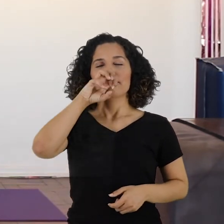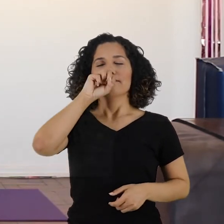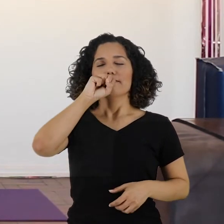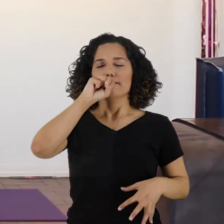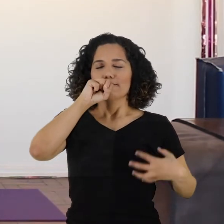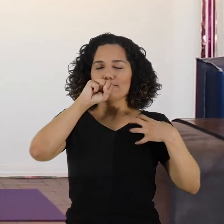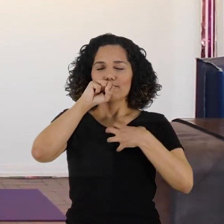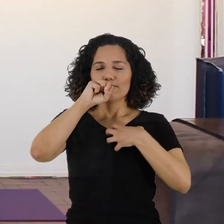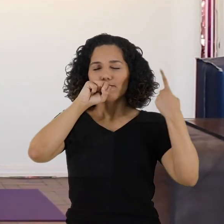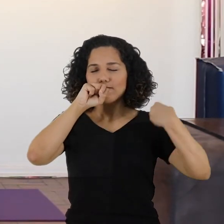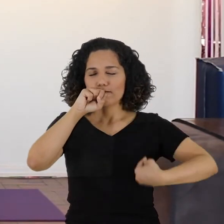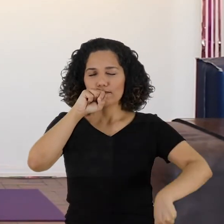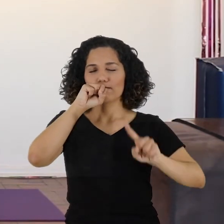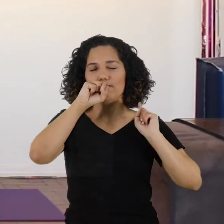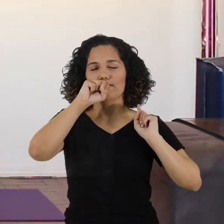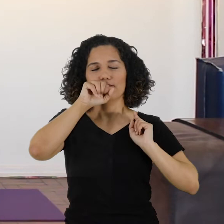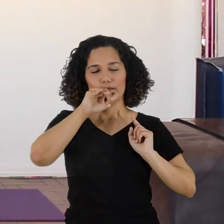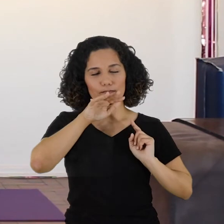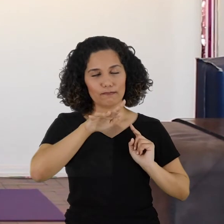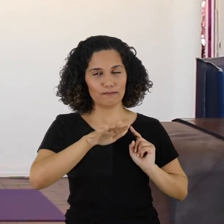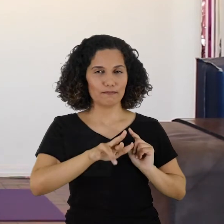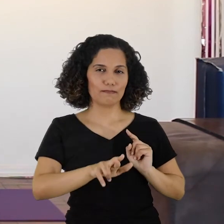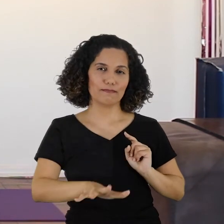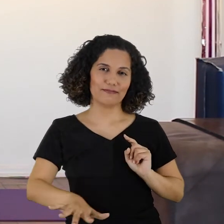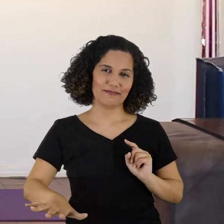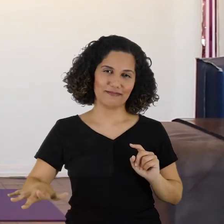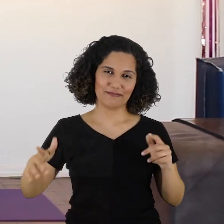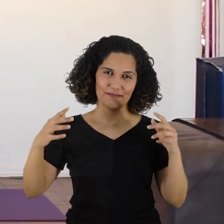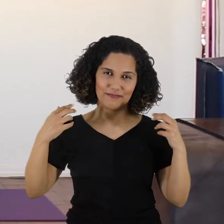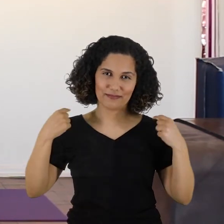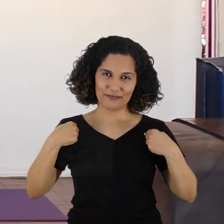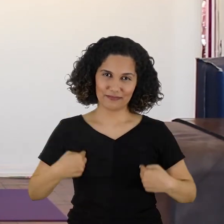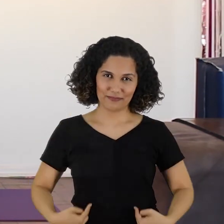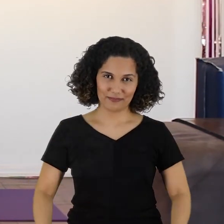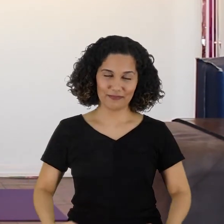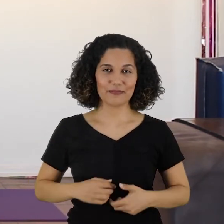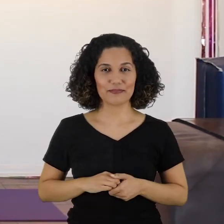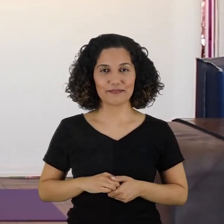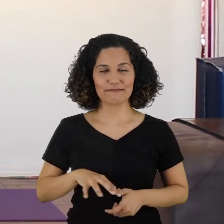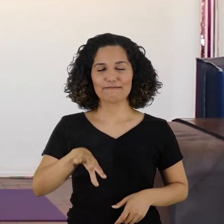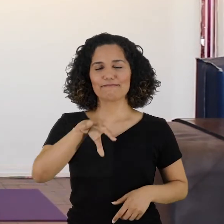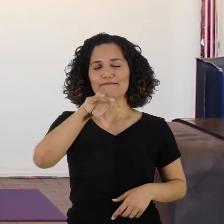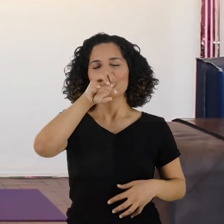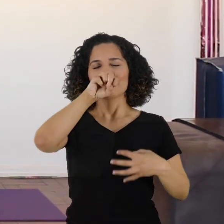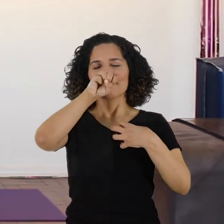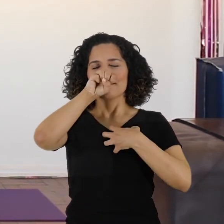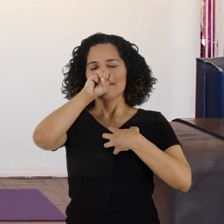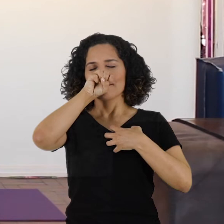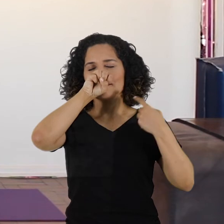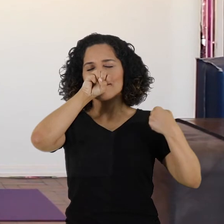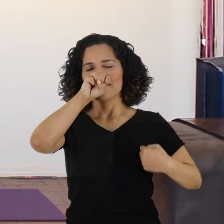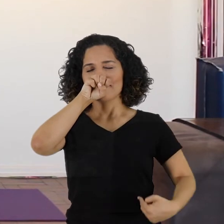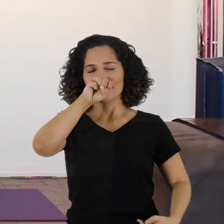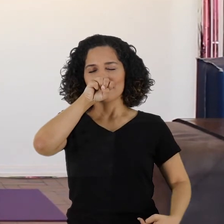Inspira, sente essas partes. Expira, relaxa essas partes. Inspira,